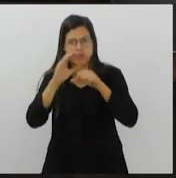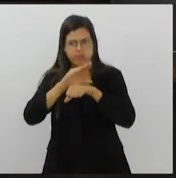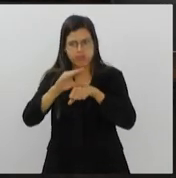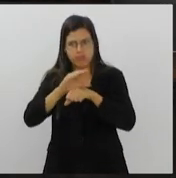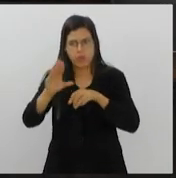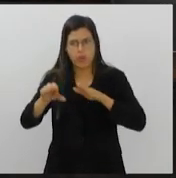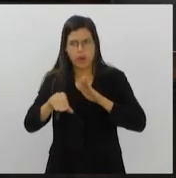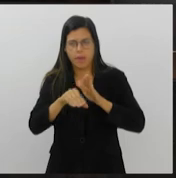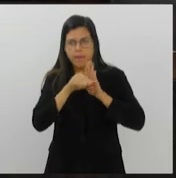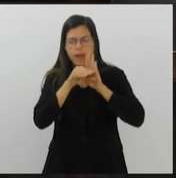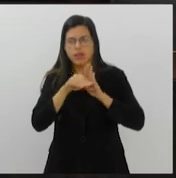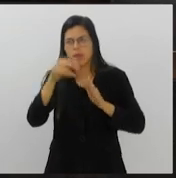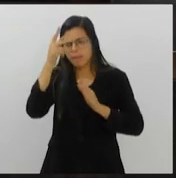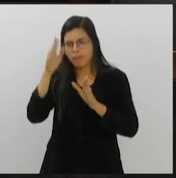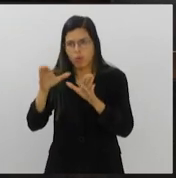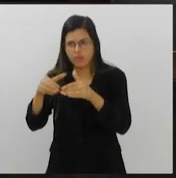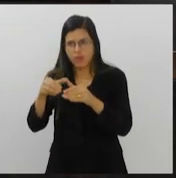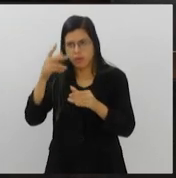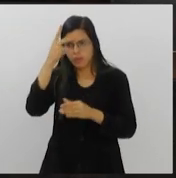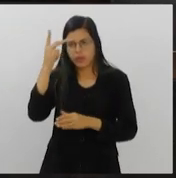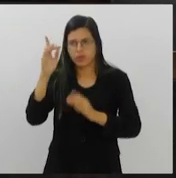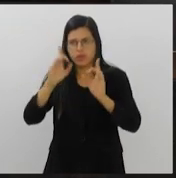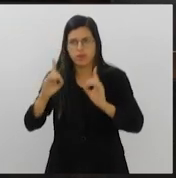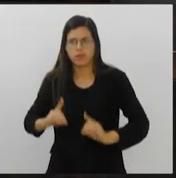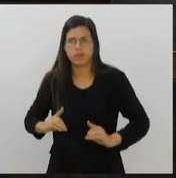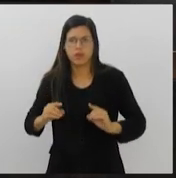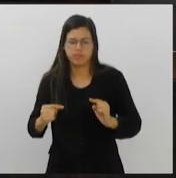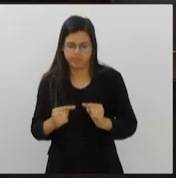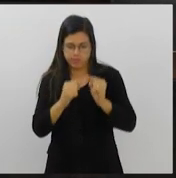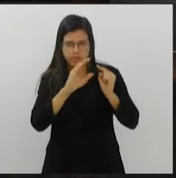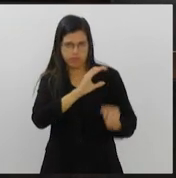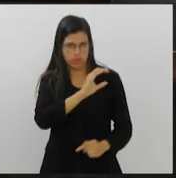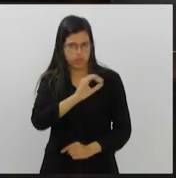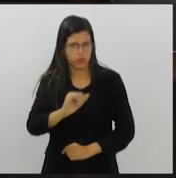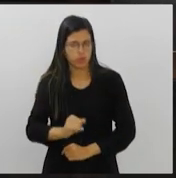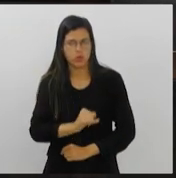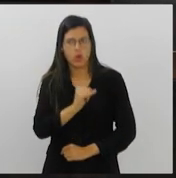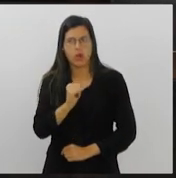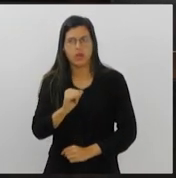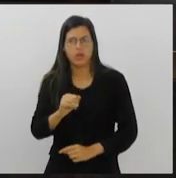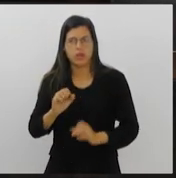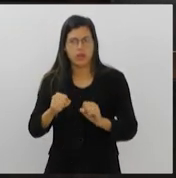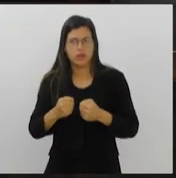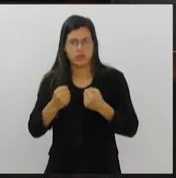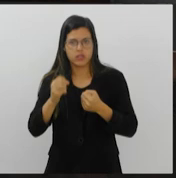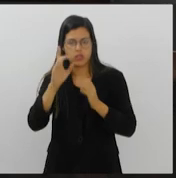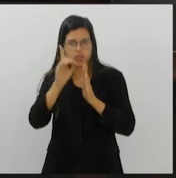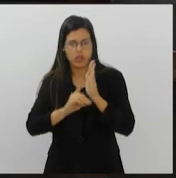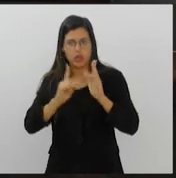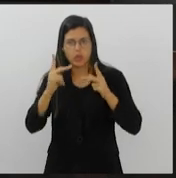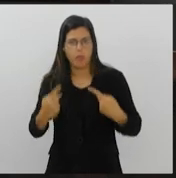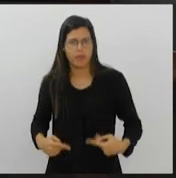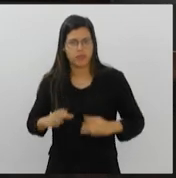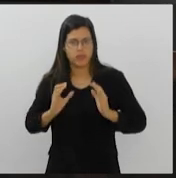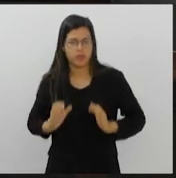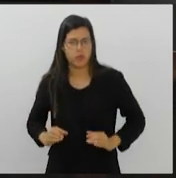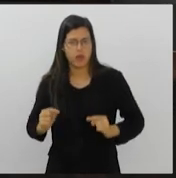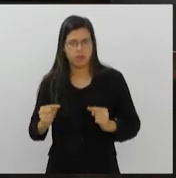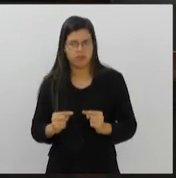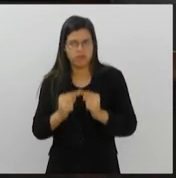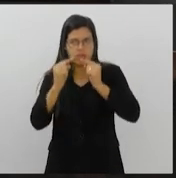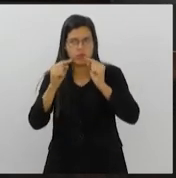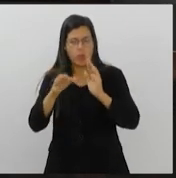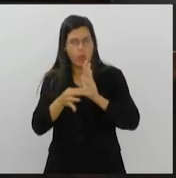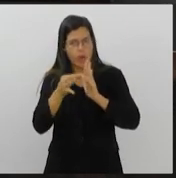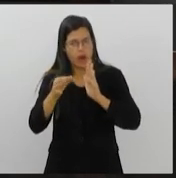com emenda da pessoa com deficiência favorável com a emenda da Comissão de Constituição e Justiça. Defesa dos Direitos Humanos e Cidadania favorável com a emenda da